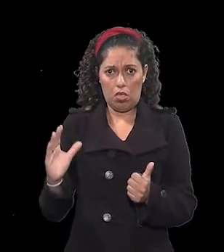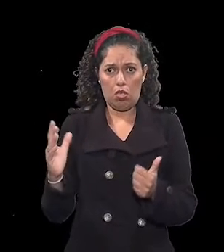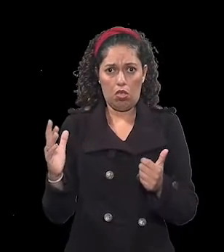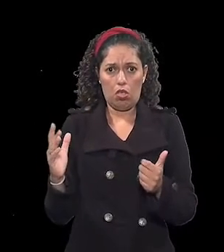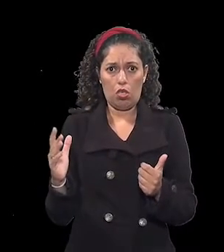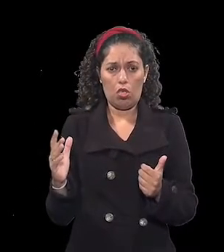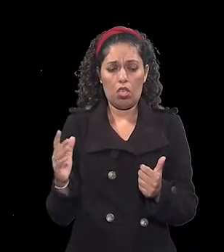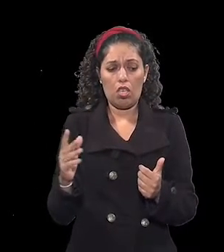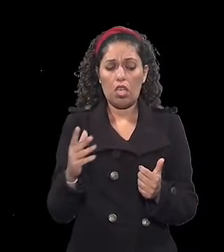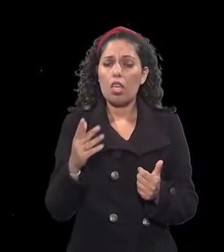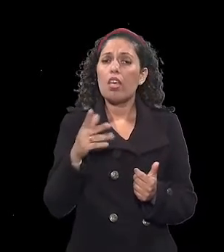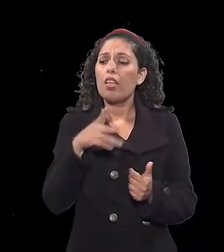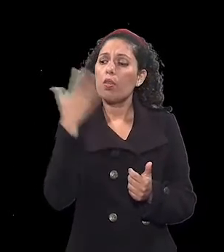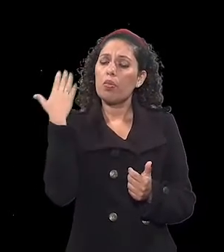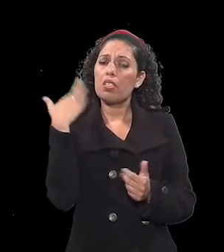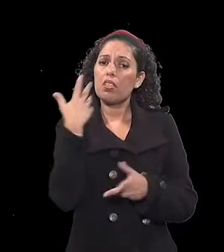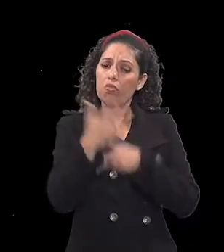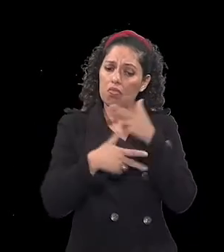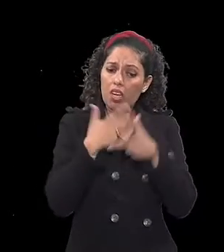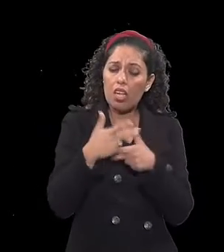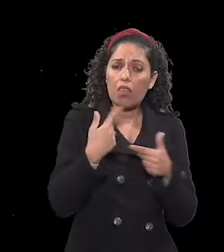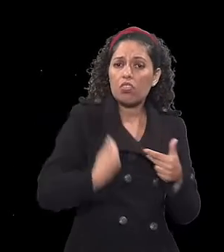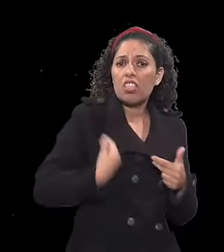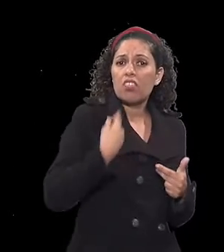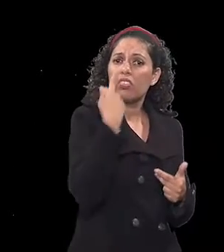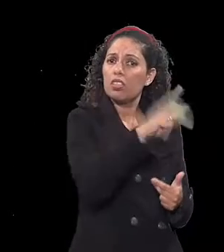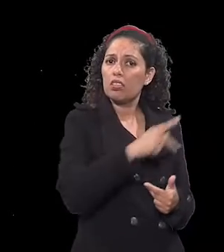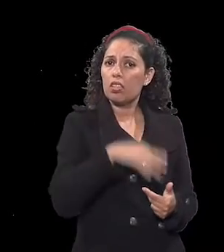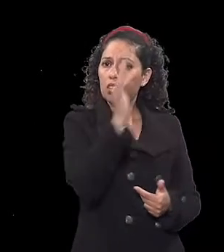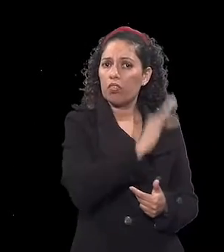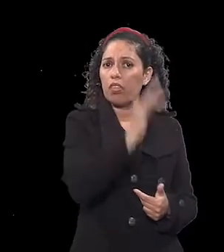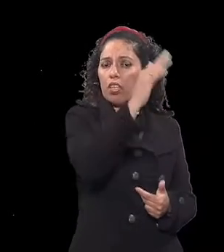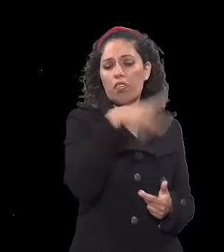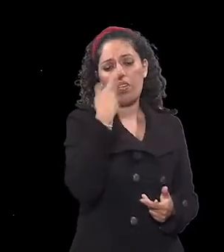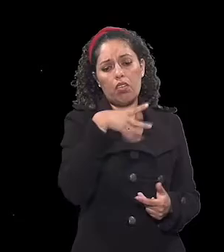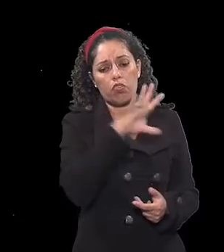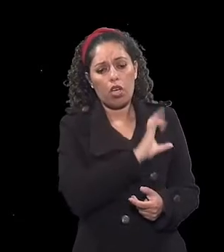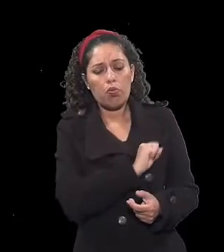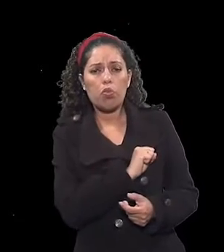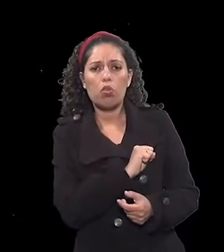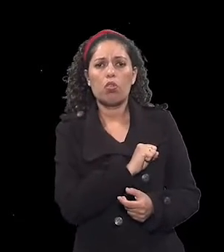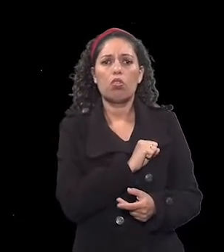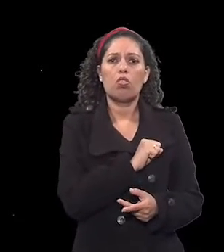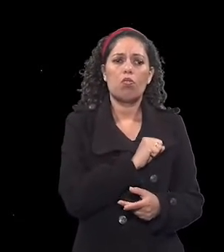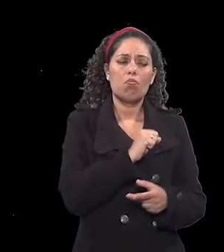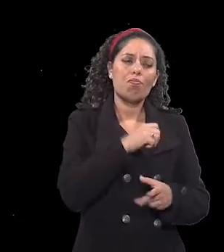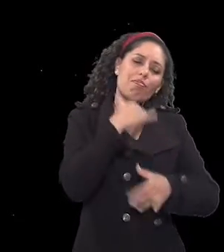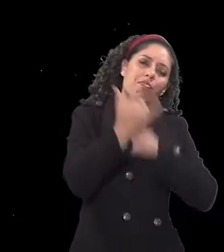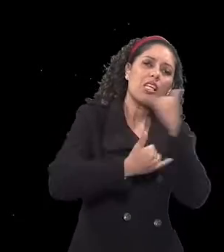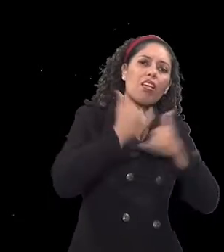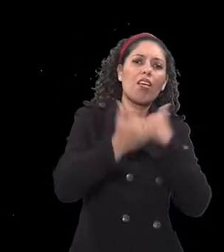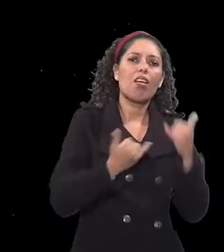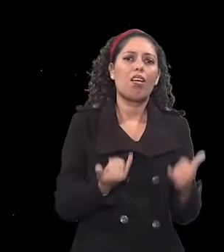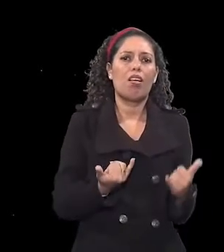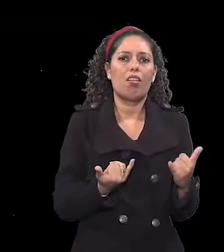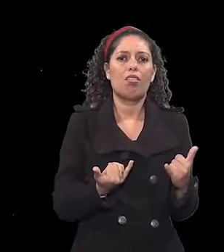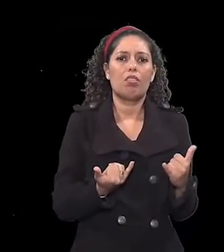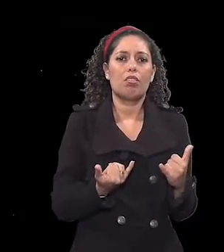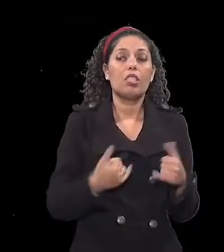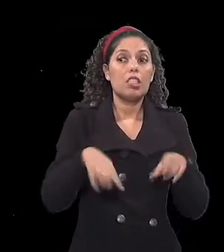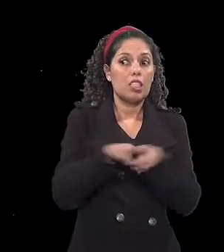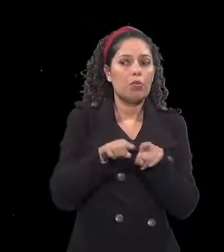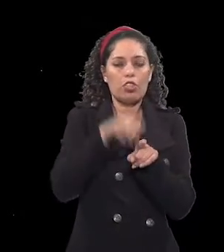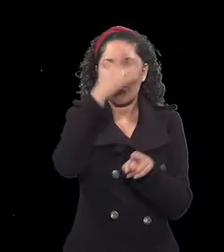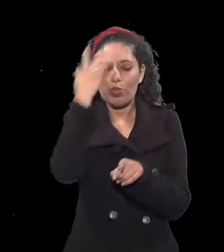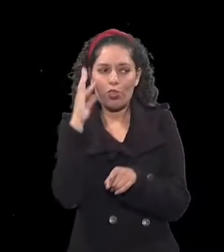não citei, falavam da realidade, né, da sua área, falavam de amor, falavam de forma cômica, né, e recebiam esse